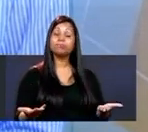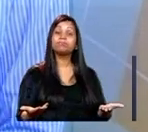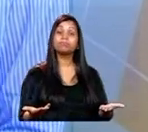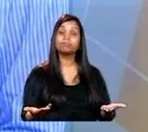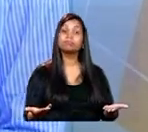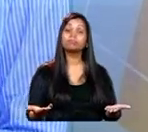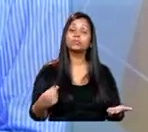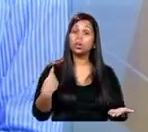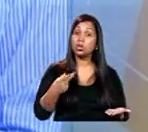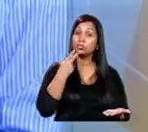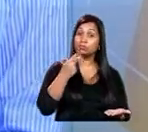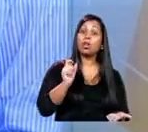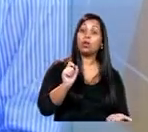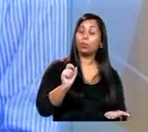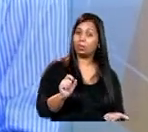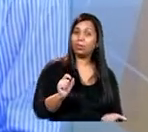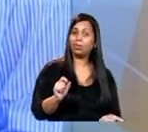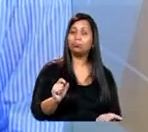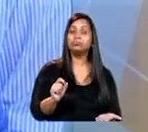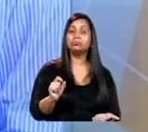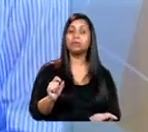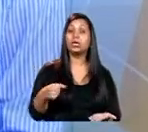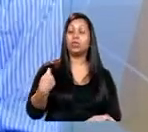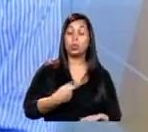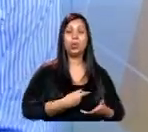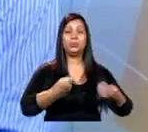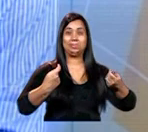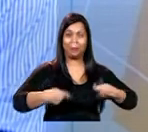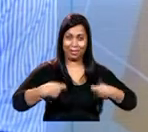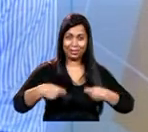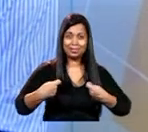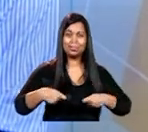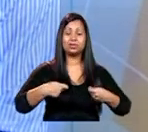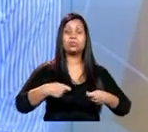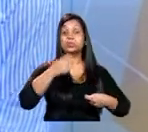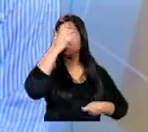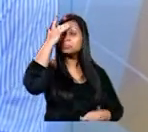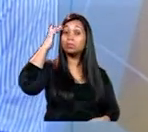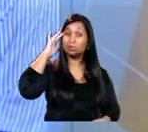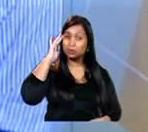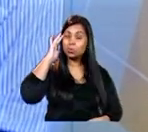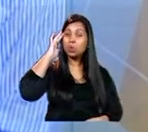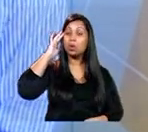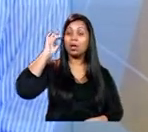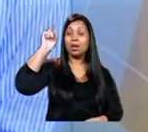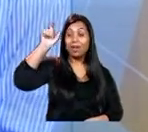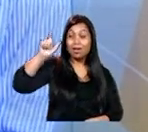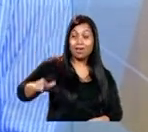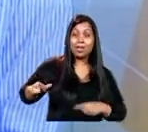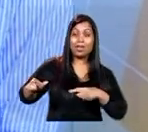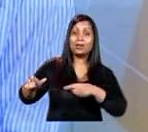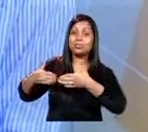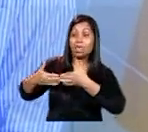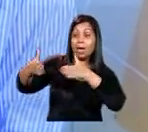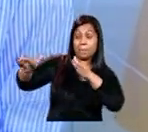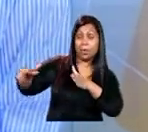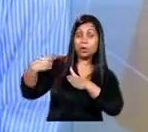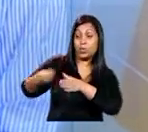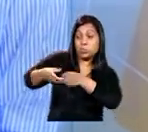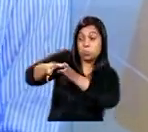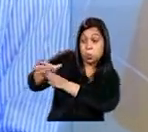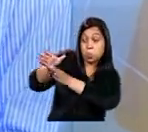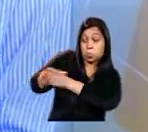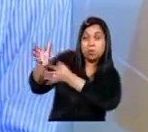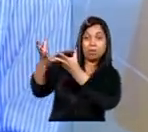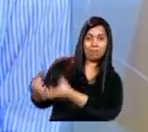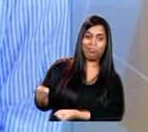A questão que a gente sempre bate é a seguinte, que a gente precisa que esse cuidador ele seja aberto